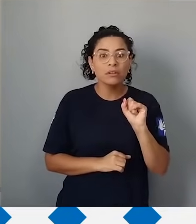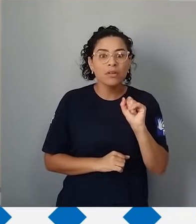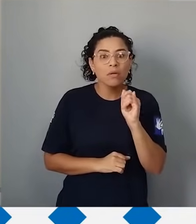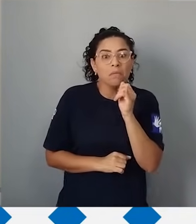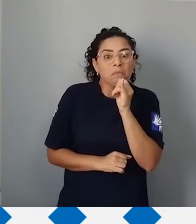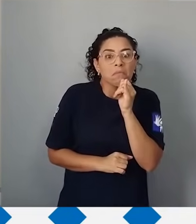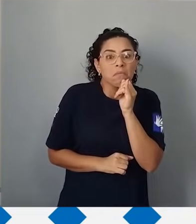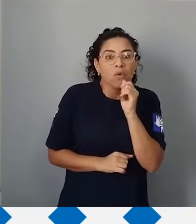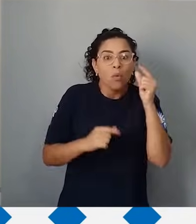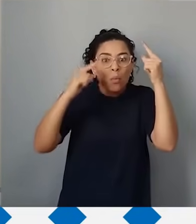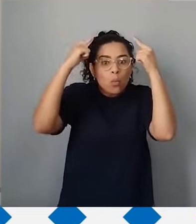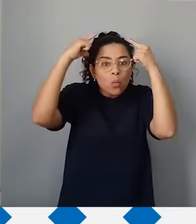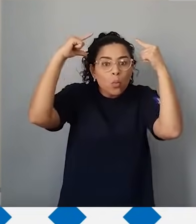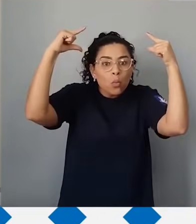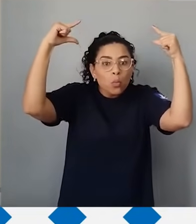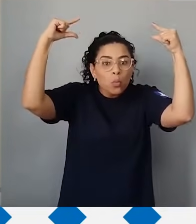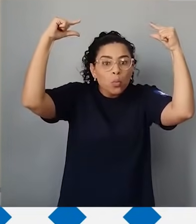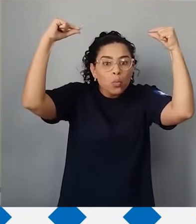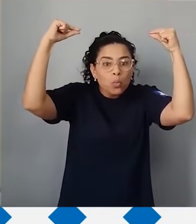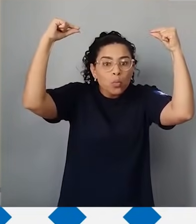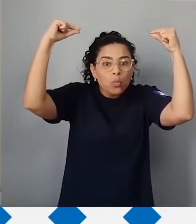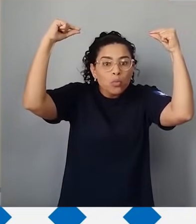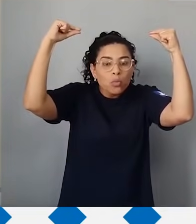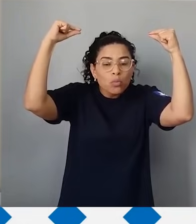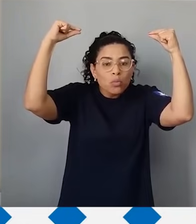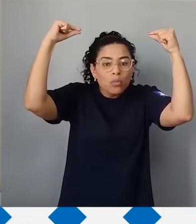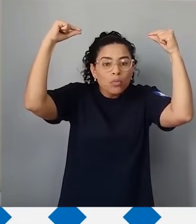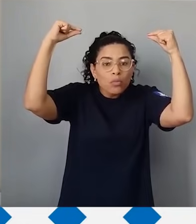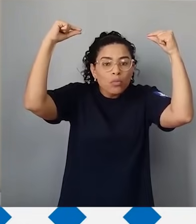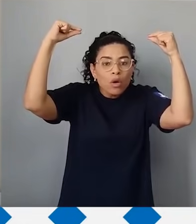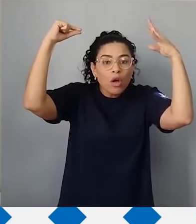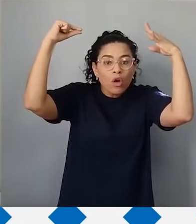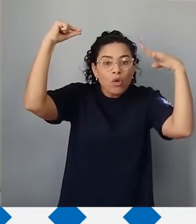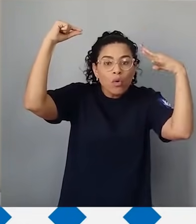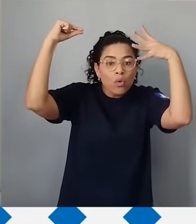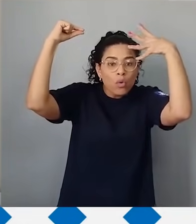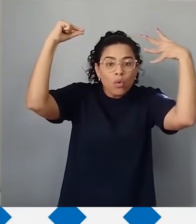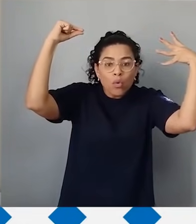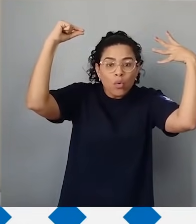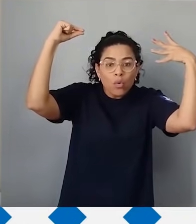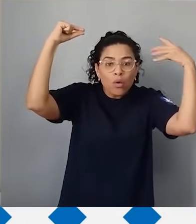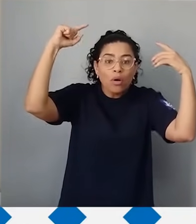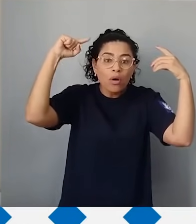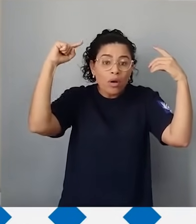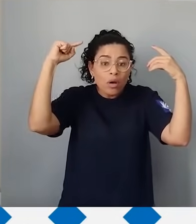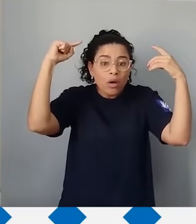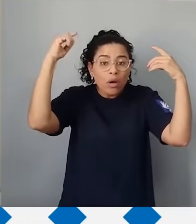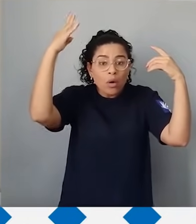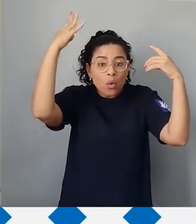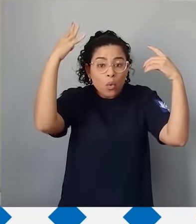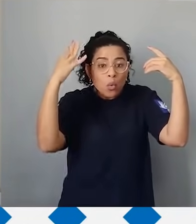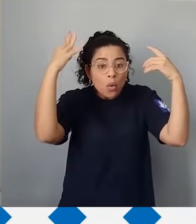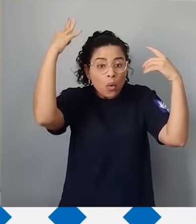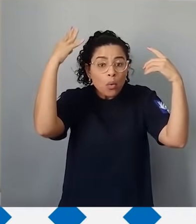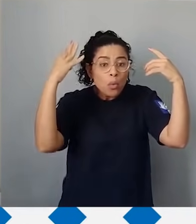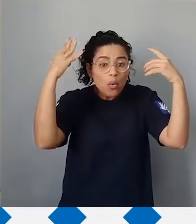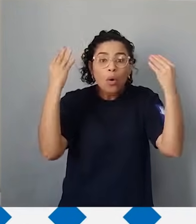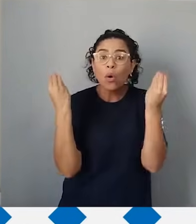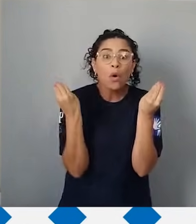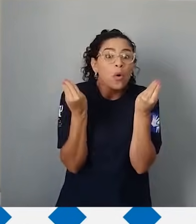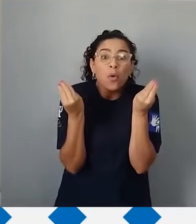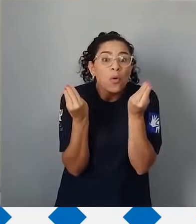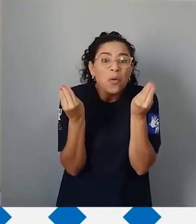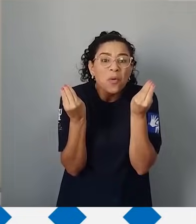orelha listrada e a outra orelha xadrez? Uma orelhinha listrada e